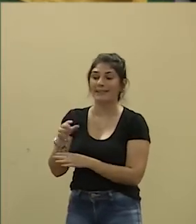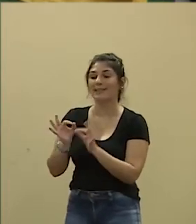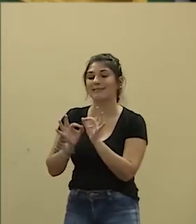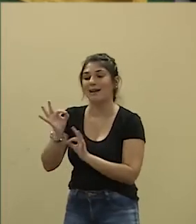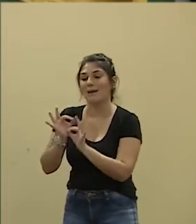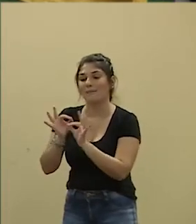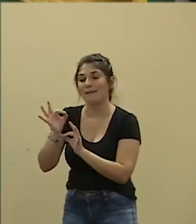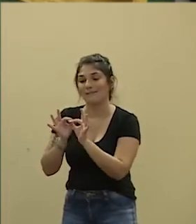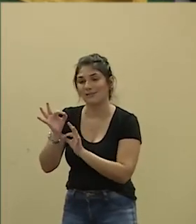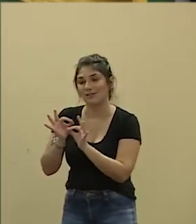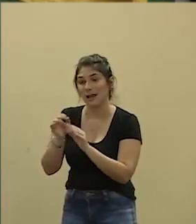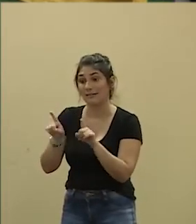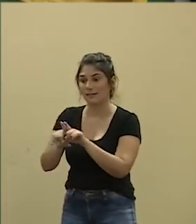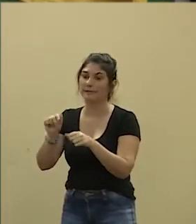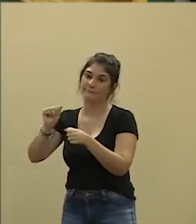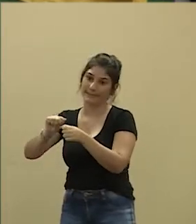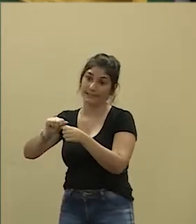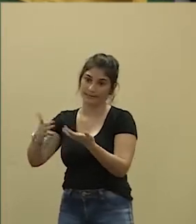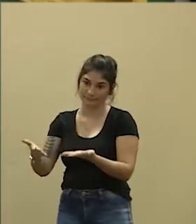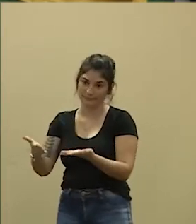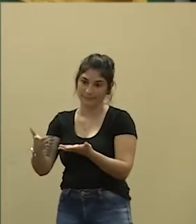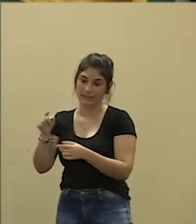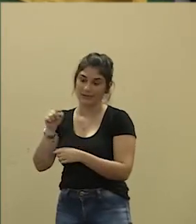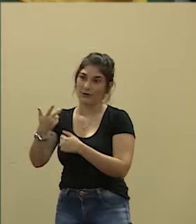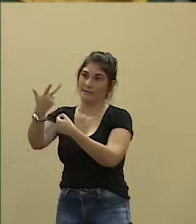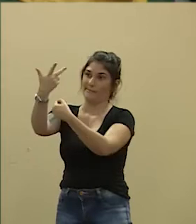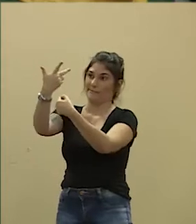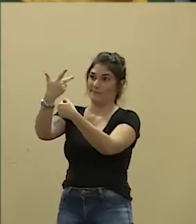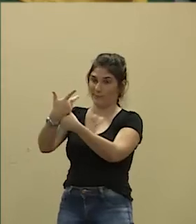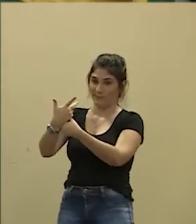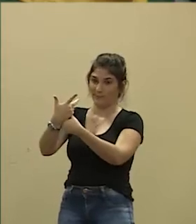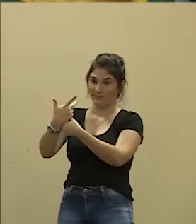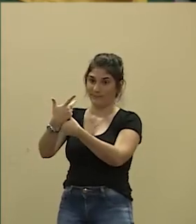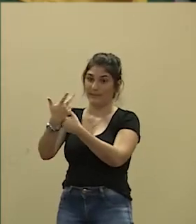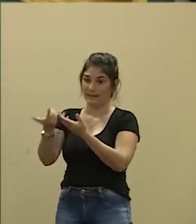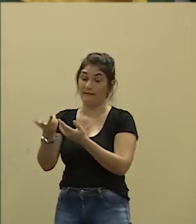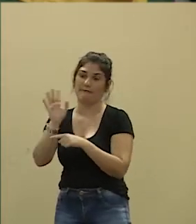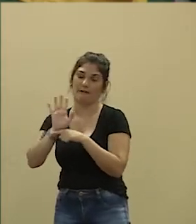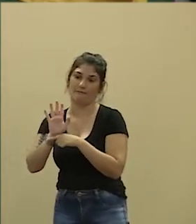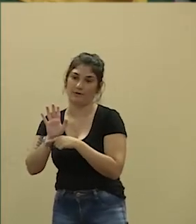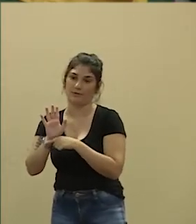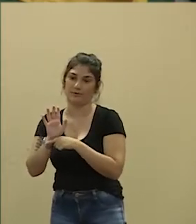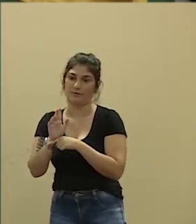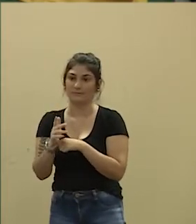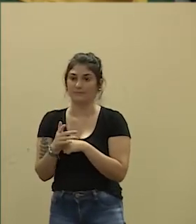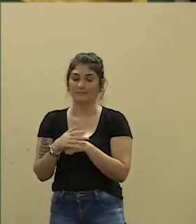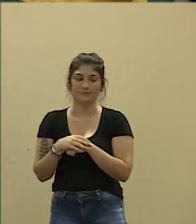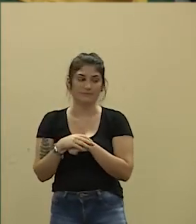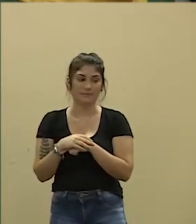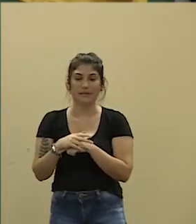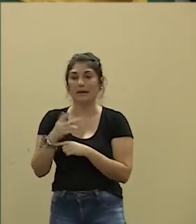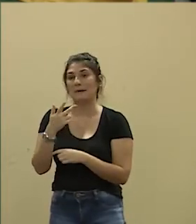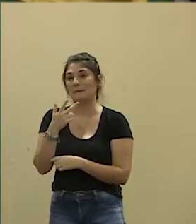várias coisas para poder sentar ali na frente e gravar e fazer ainda vai ter que fazer outras coisas depois né é o que a gente chama de em audiovisual tenha